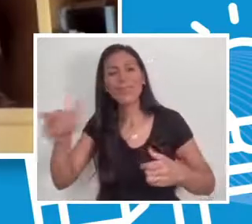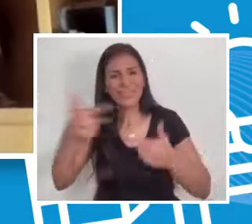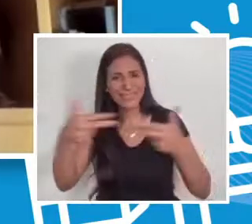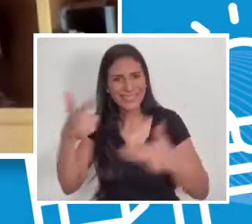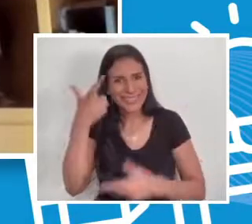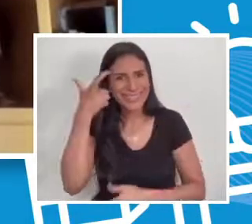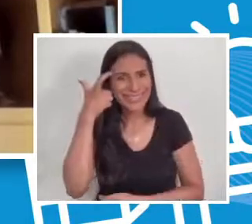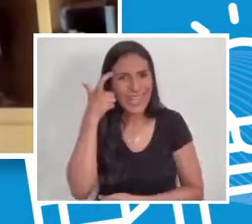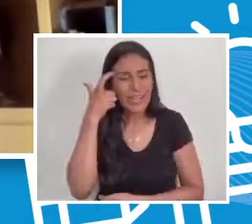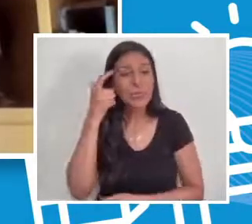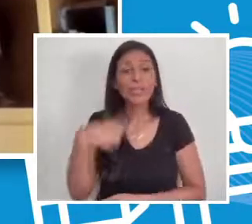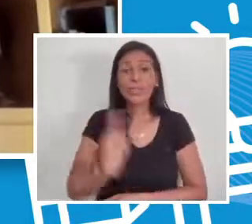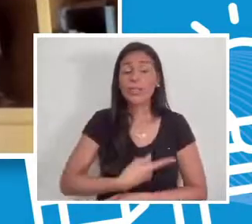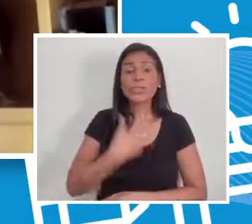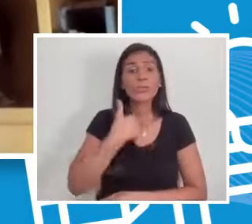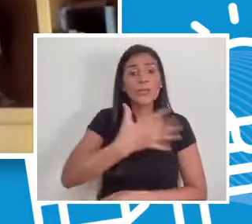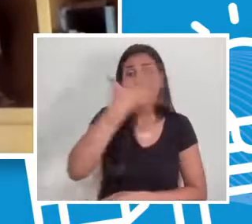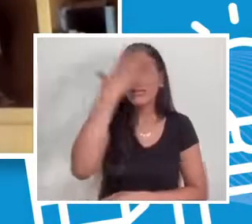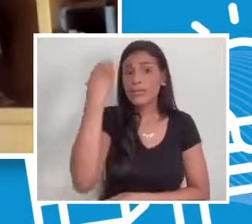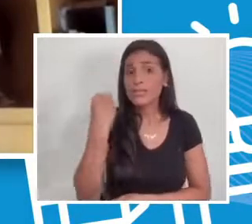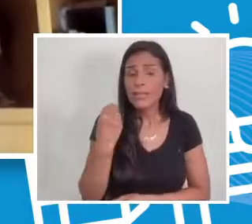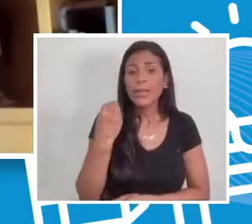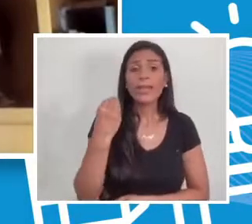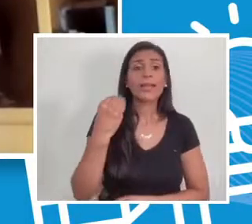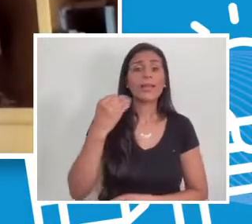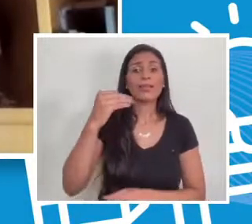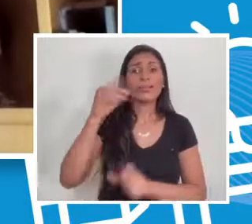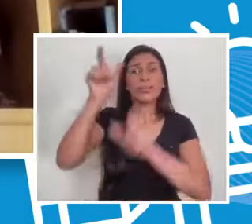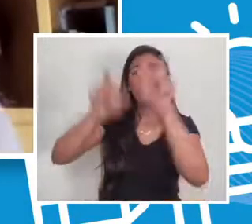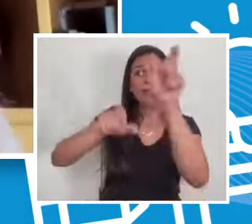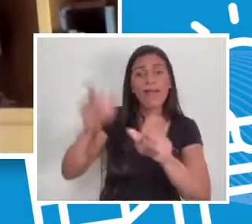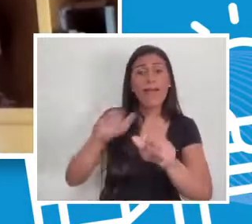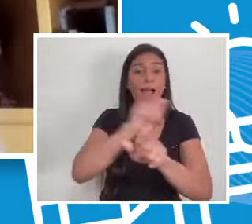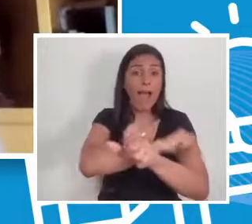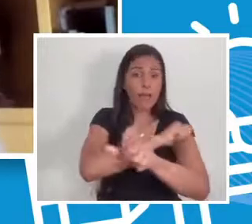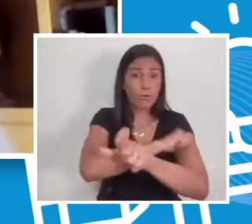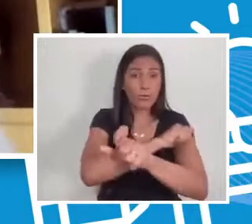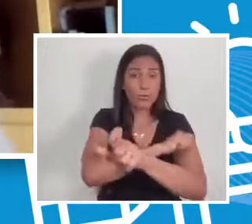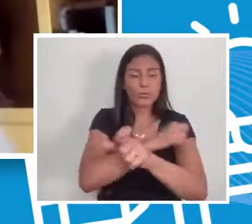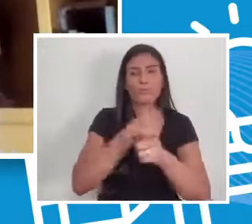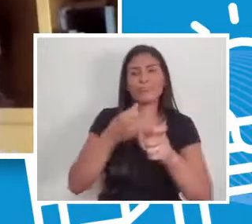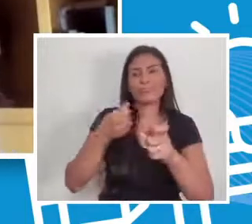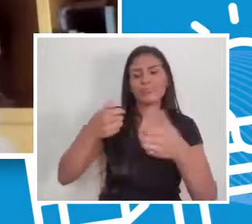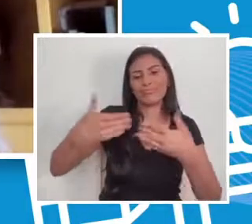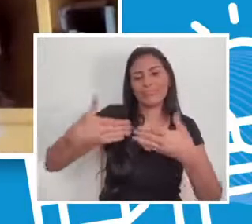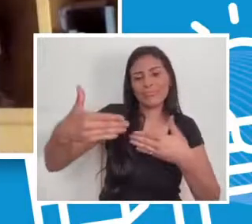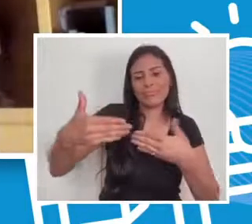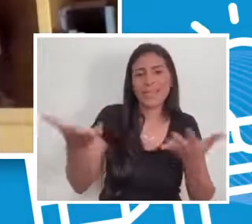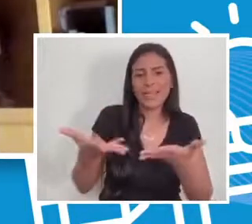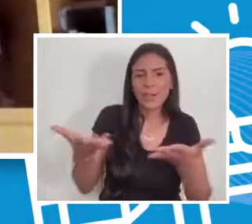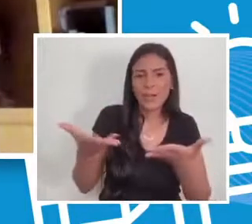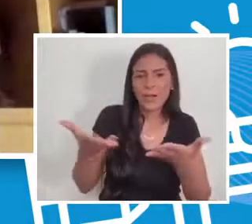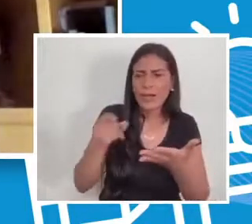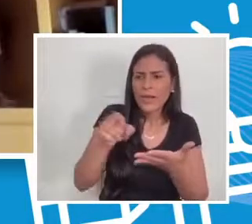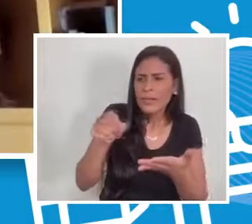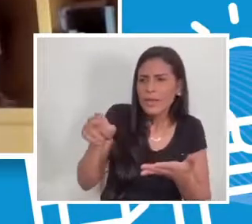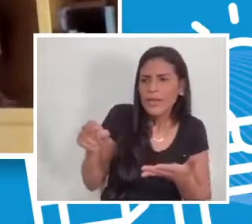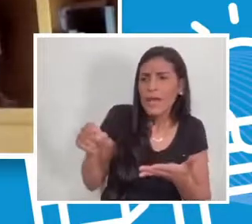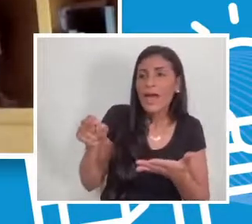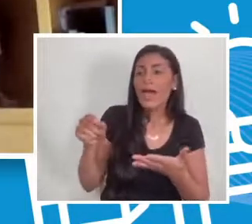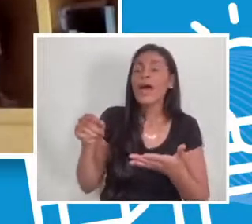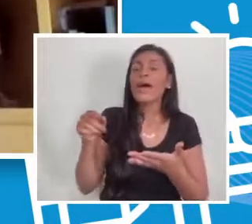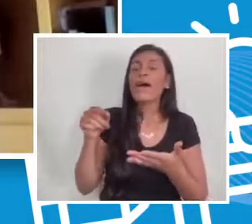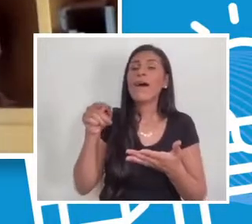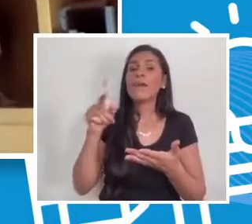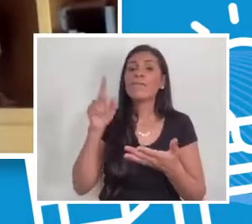nós, elas estão convivendo com um mundo que é um mundo muito fascinante.